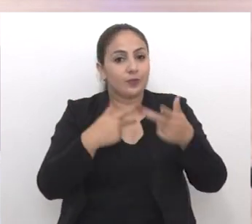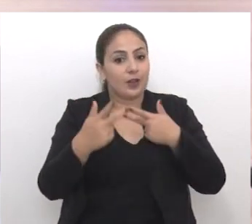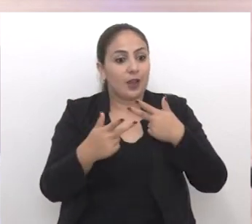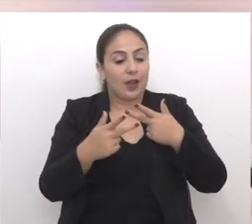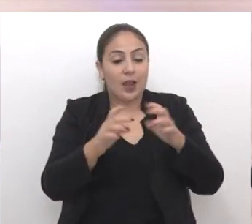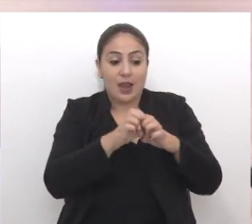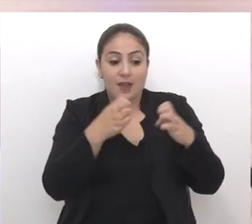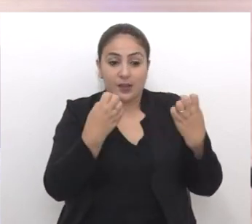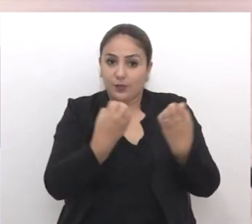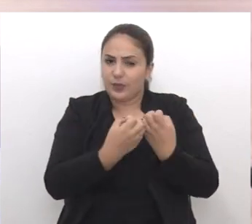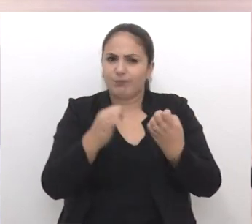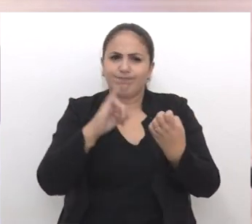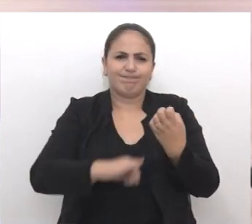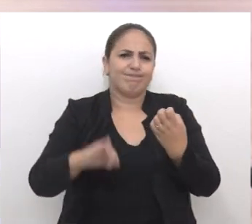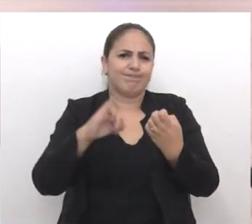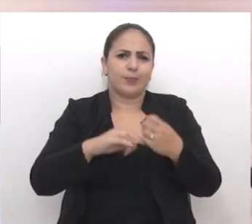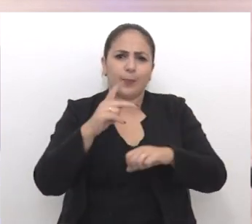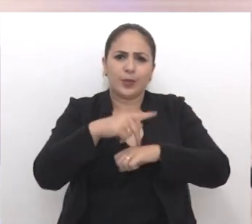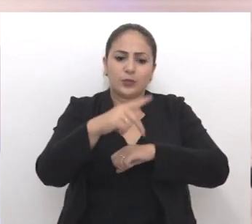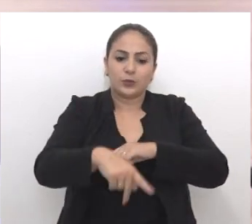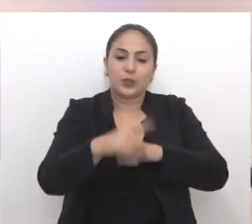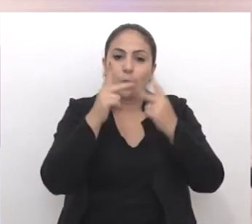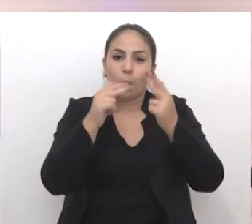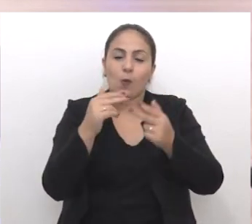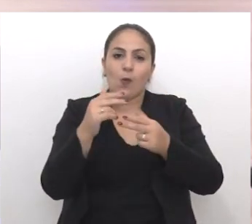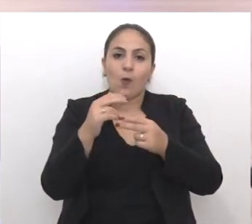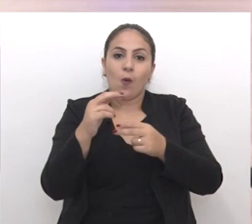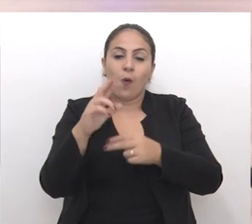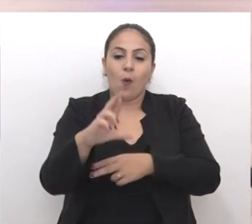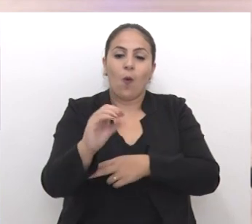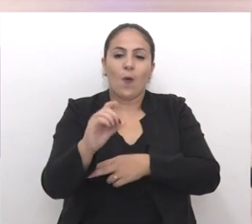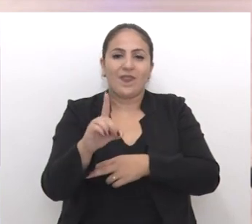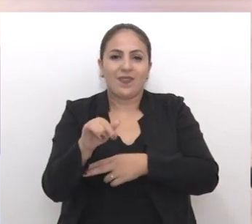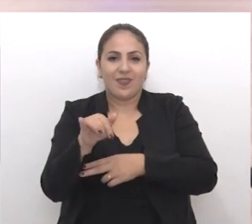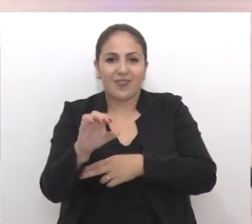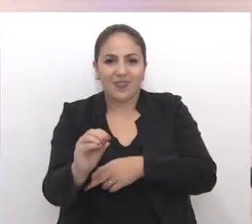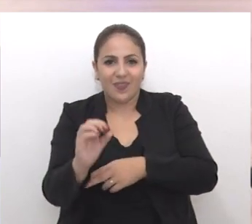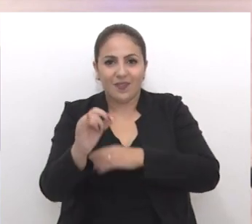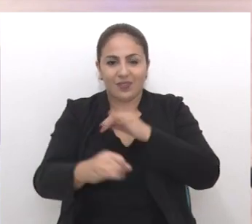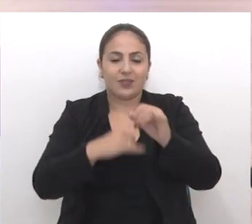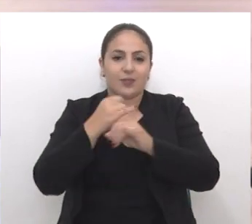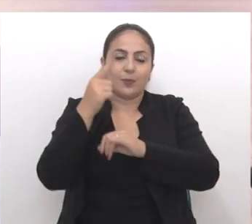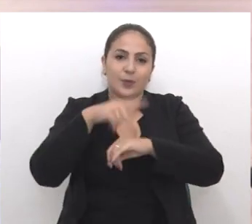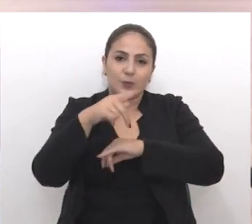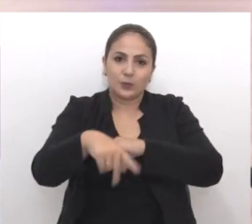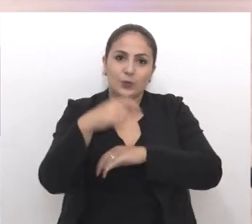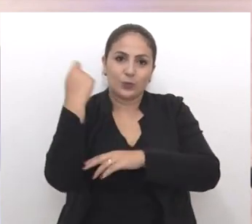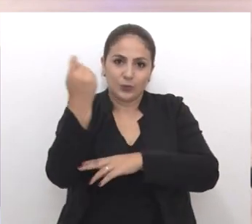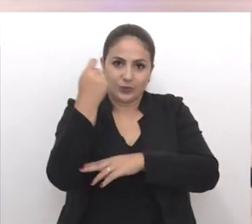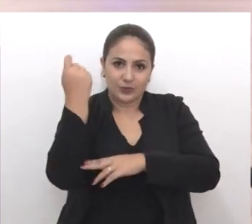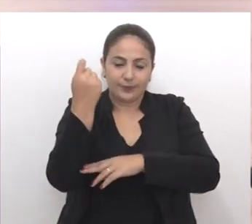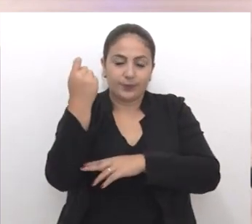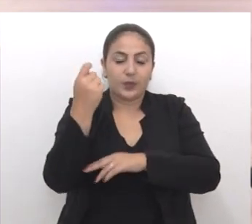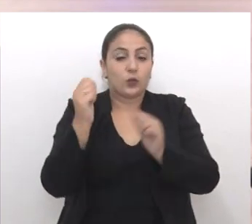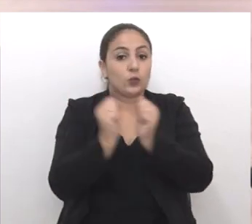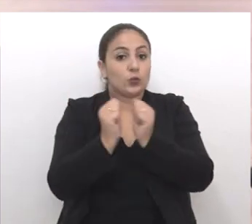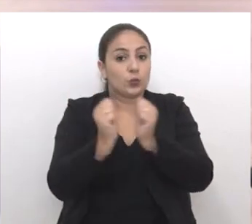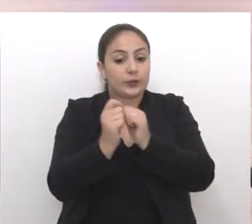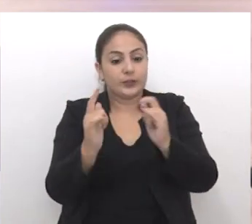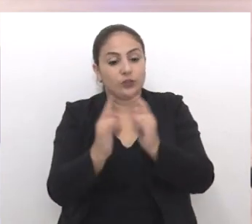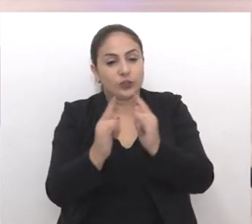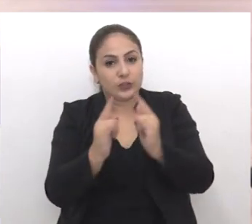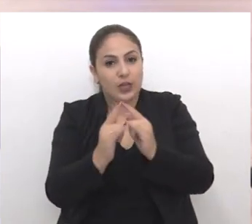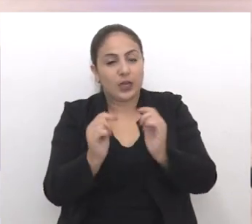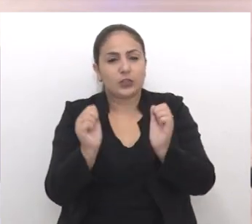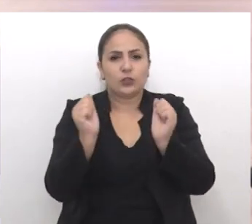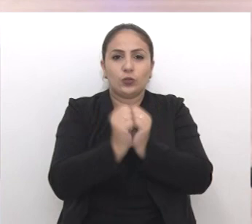Destaque que um dos eventos que é muito importante para Passo Fundo, que é o nosso Rodeio Internacional de Passo Fundo, juntamente com as nossas